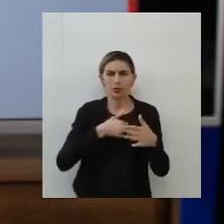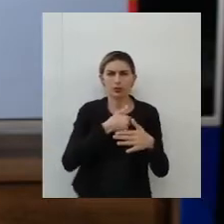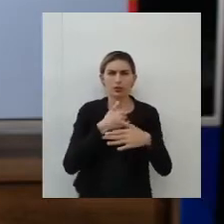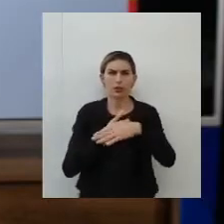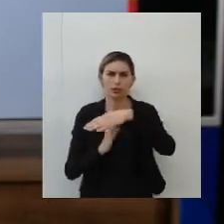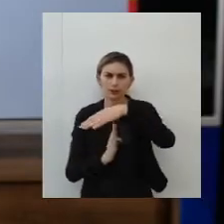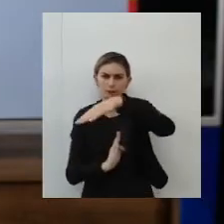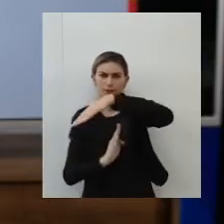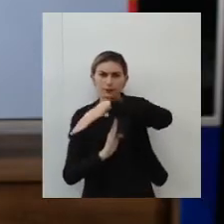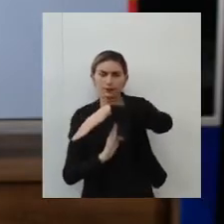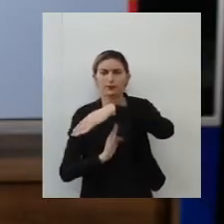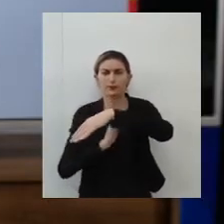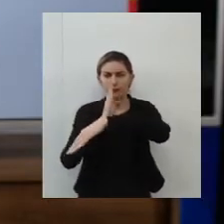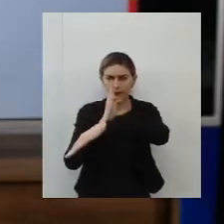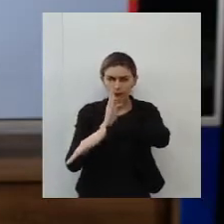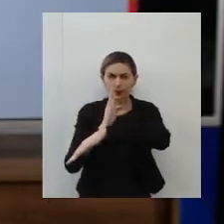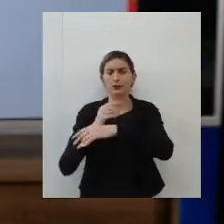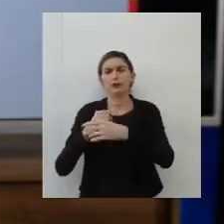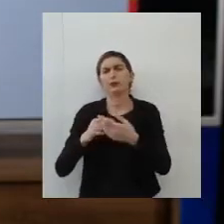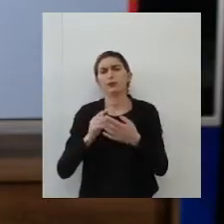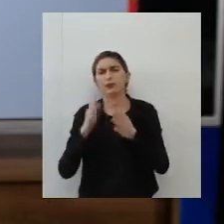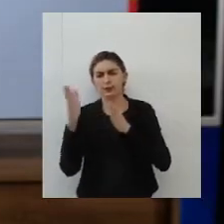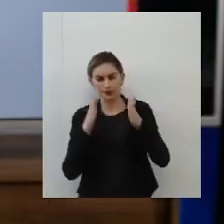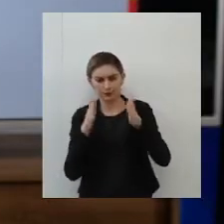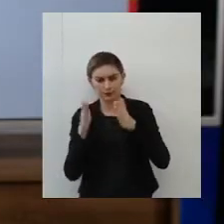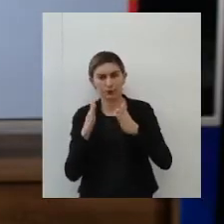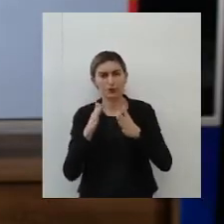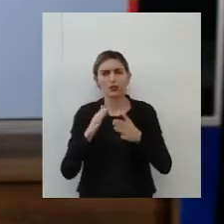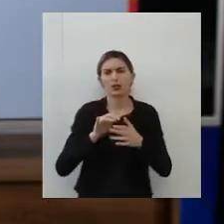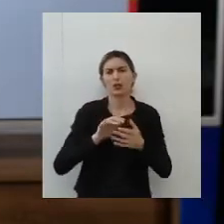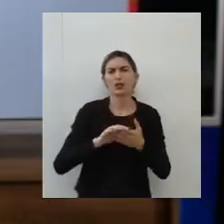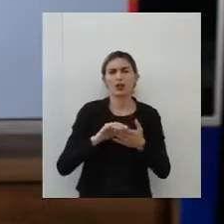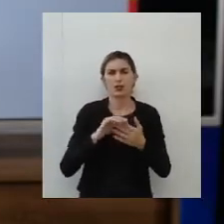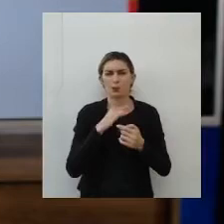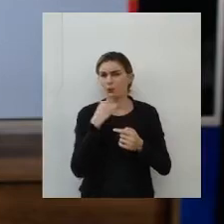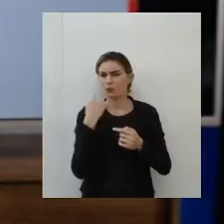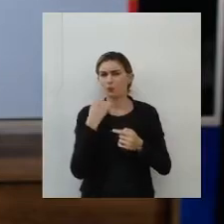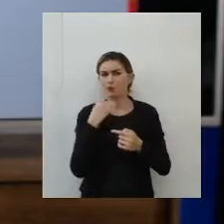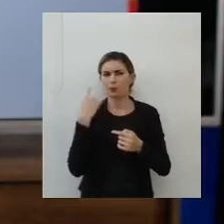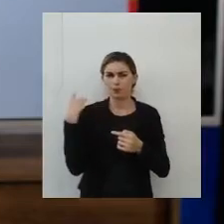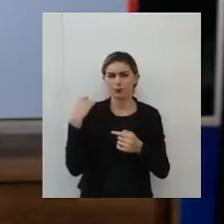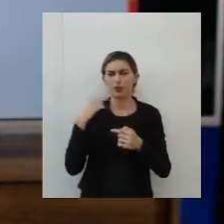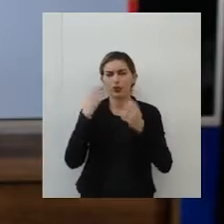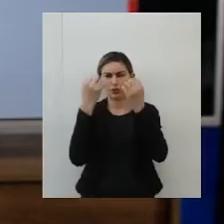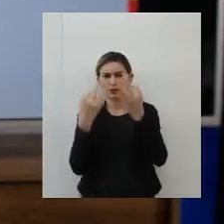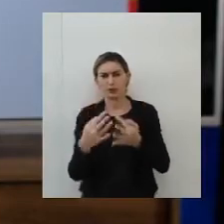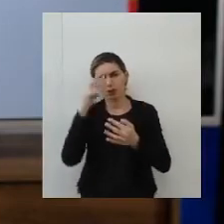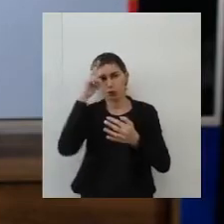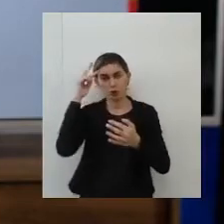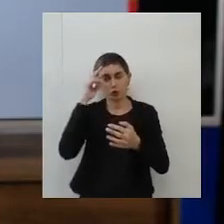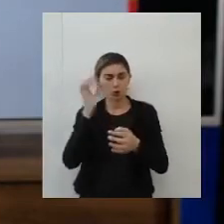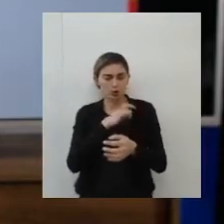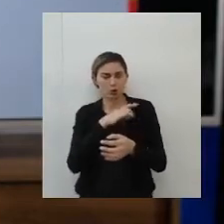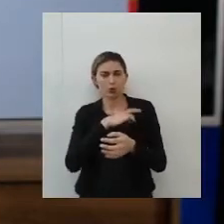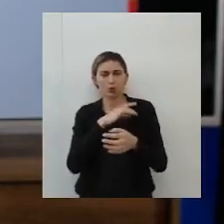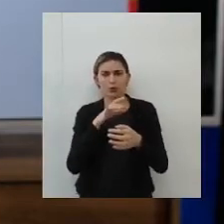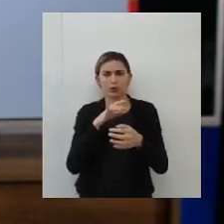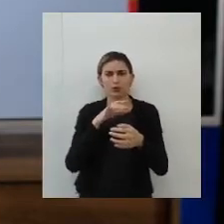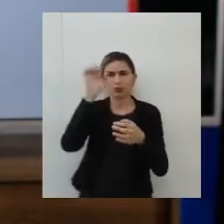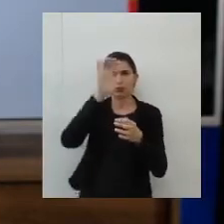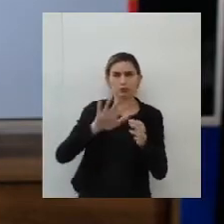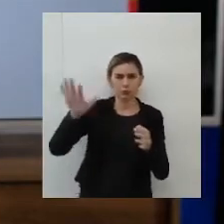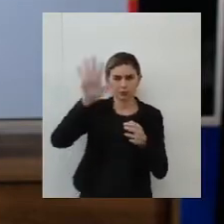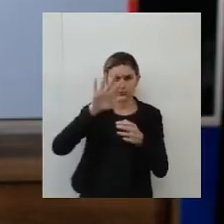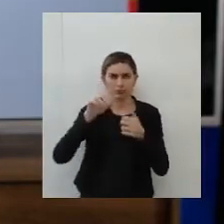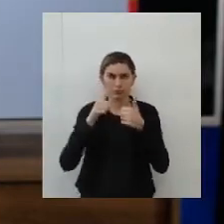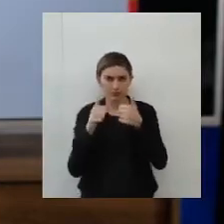francês, falecido agora em janeiro, infelizmente, Jean Delumeil. E ele vai tratar sobre a história do medo no Ocidente. Show